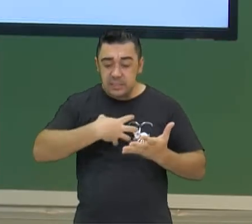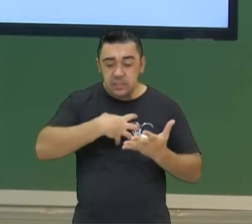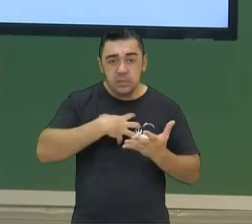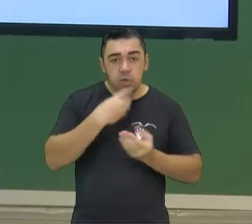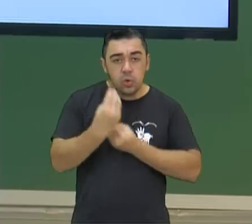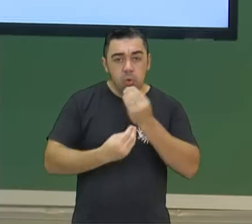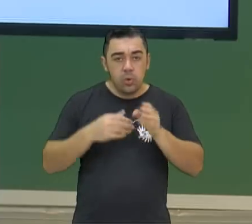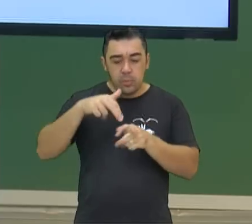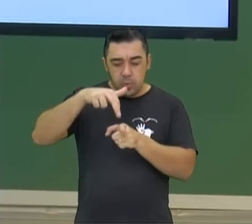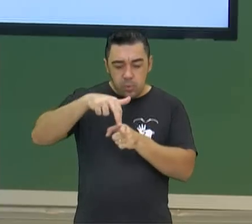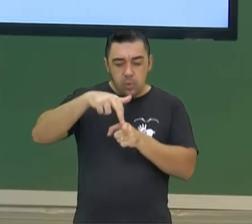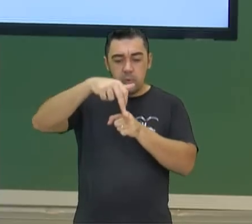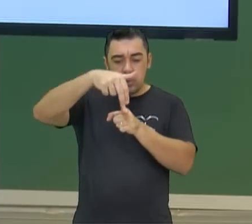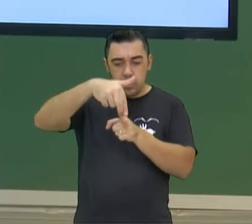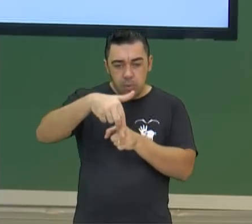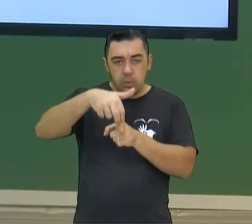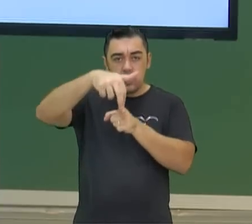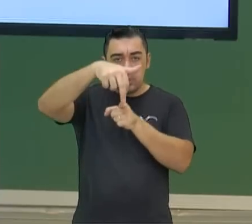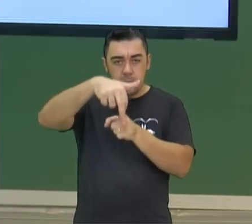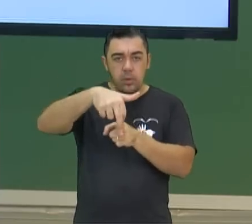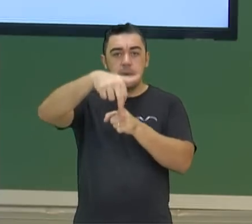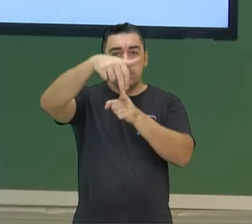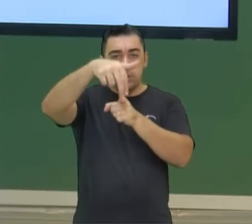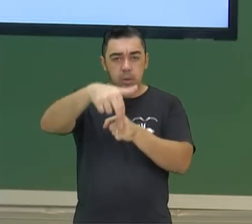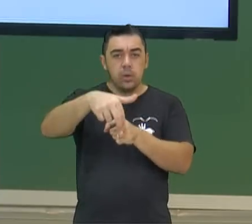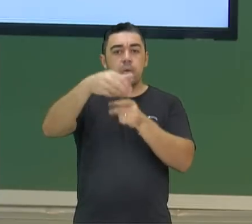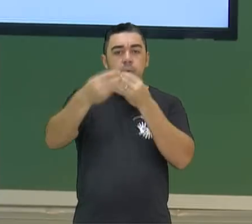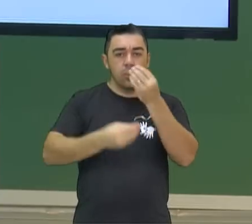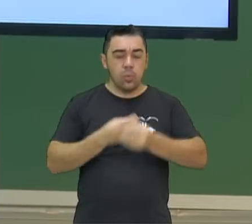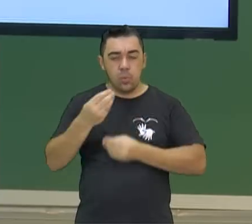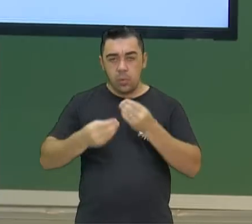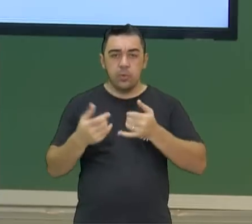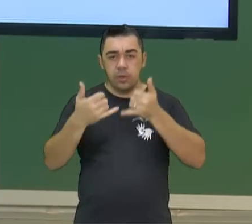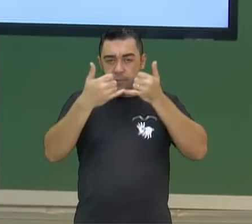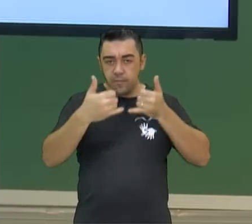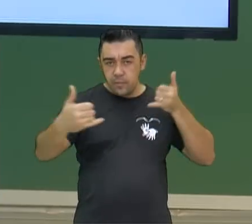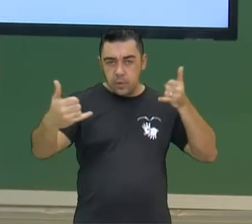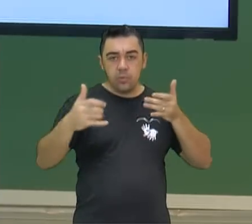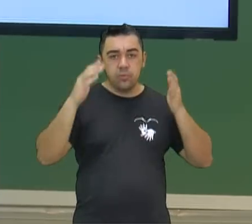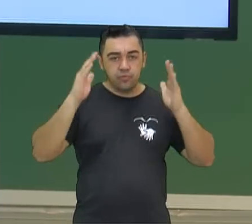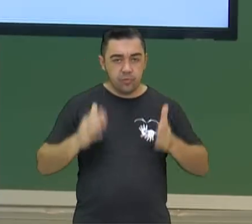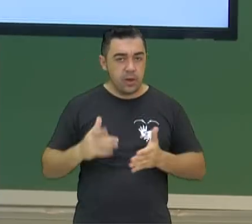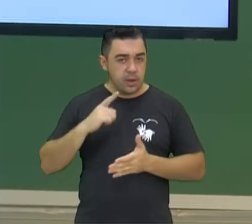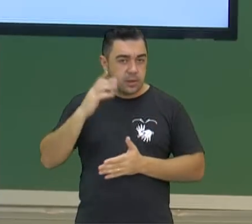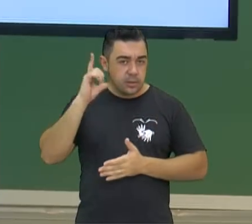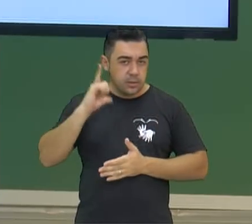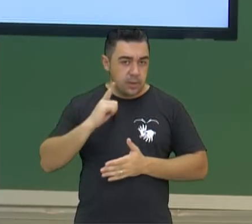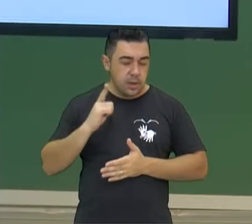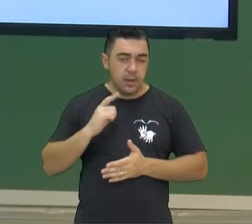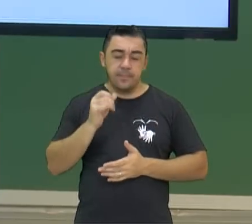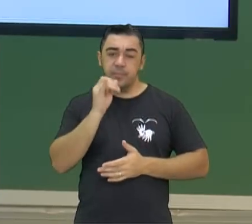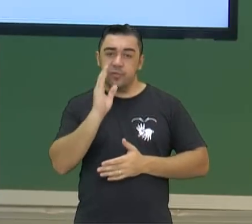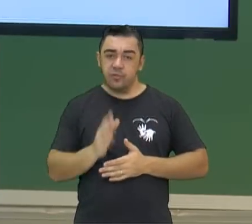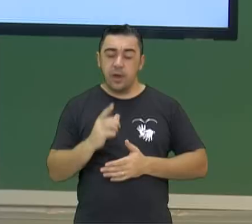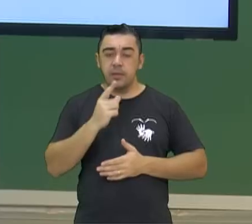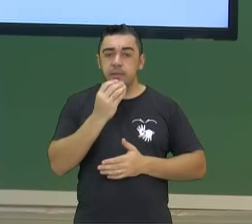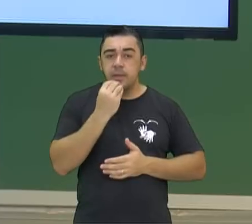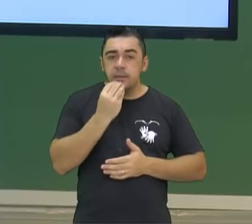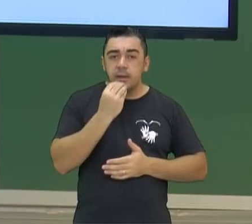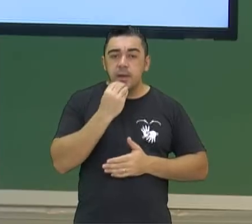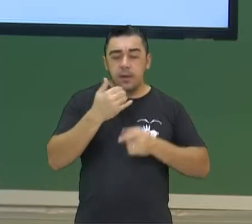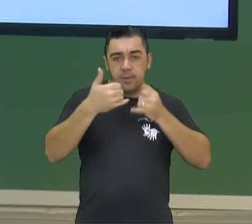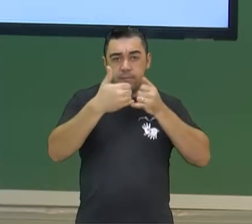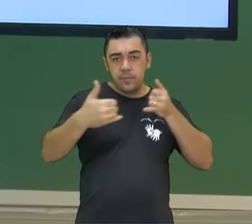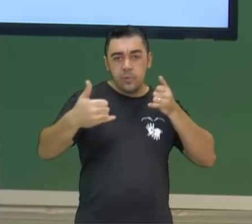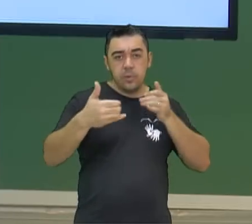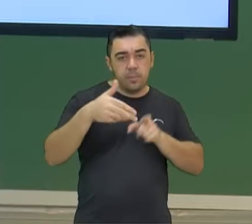né, o balanço, em que altura você está do fio da corda, né, se você está mais no meio, se você está mais na ponta,